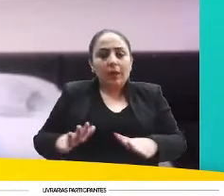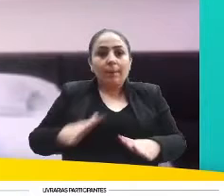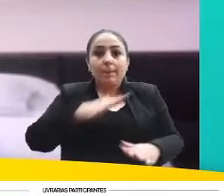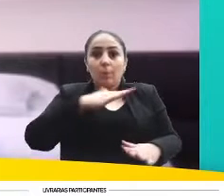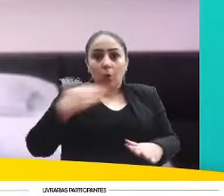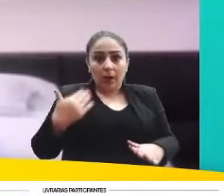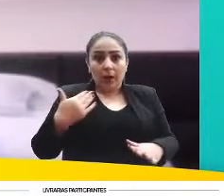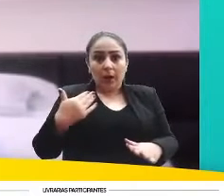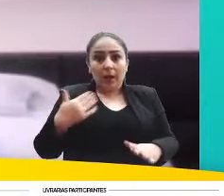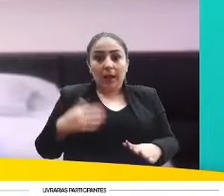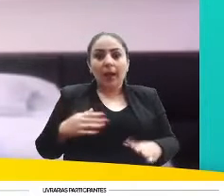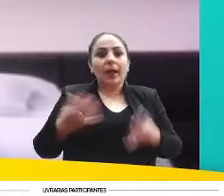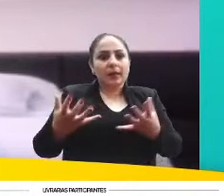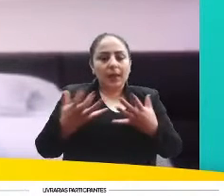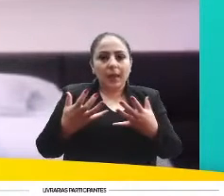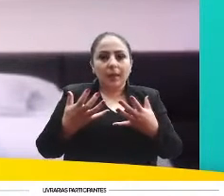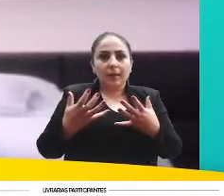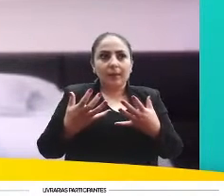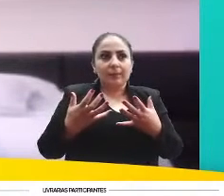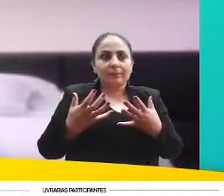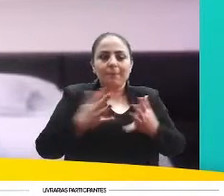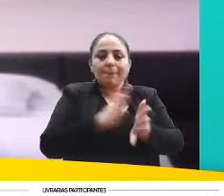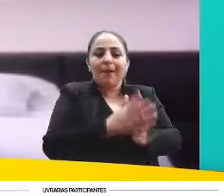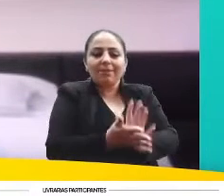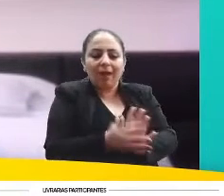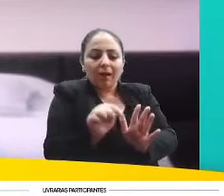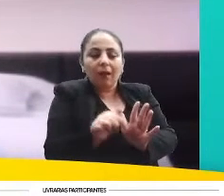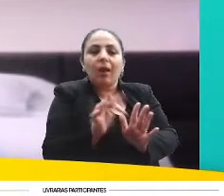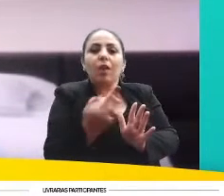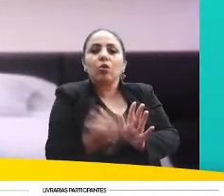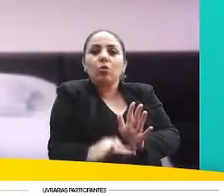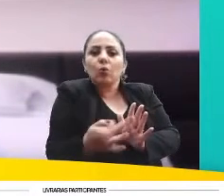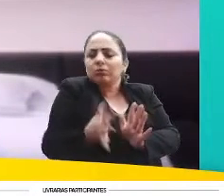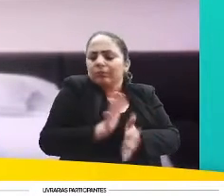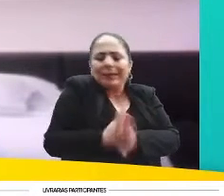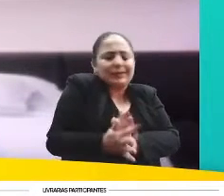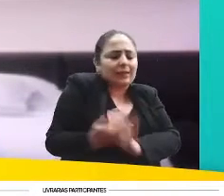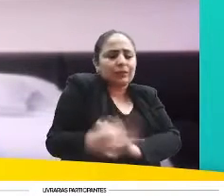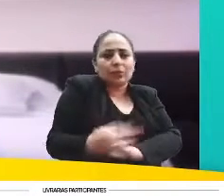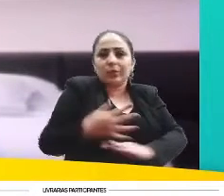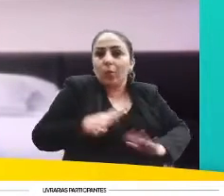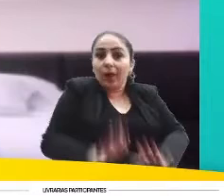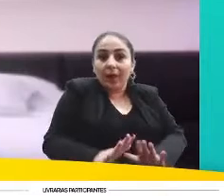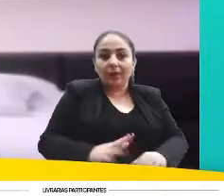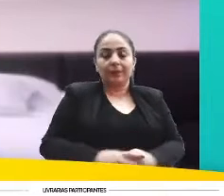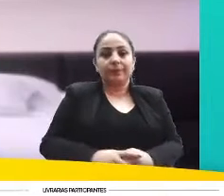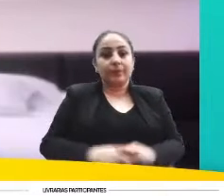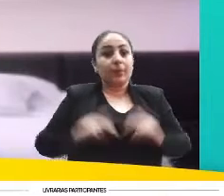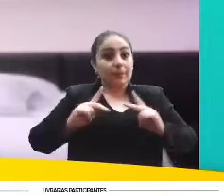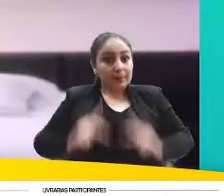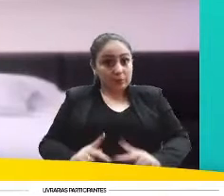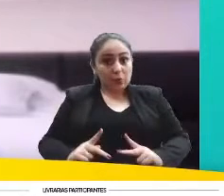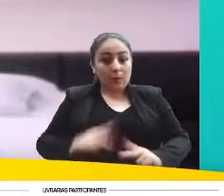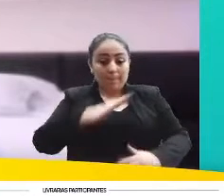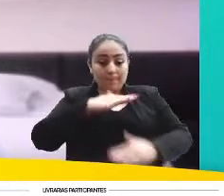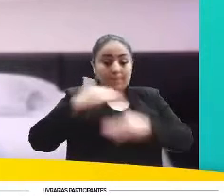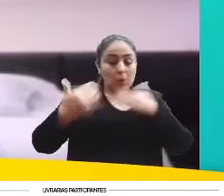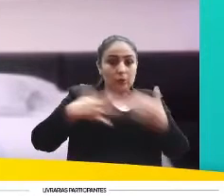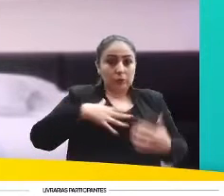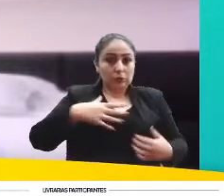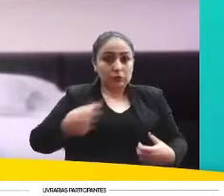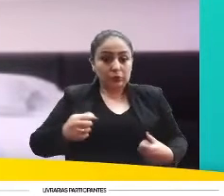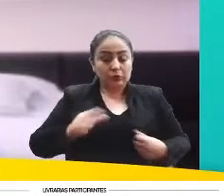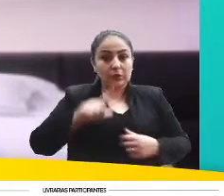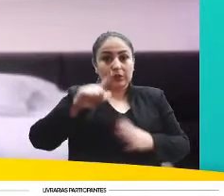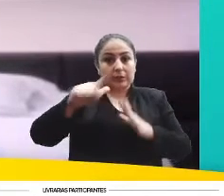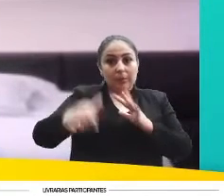quer matar a dor. E o Espiritismo nos mostra que quando a pessoa morre por suicídio e se